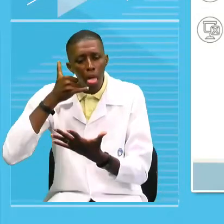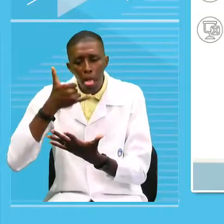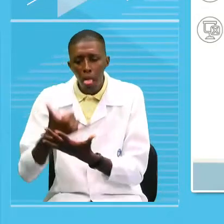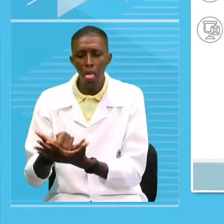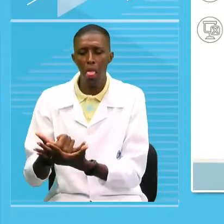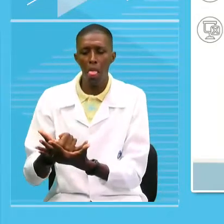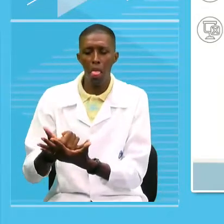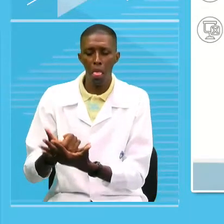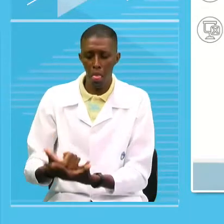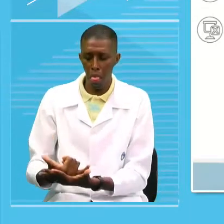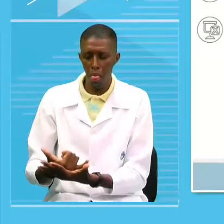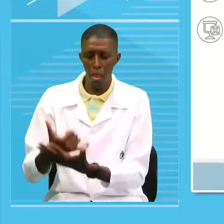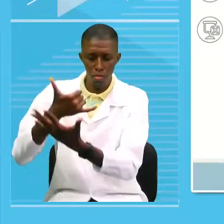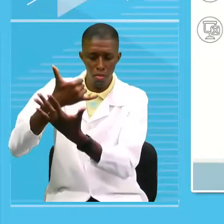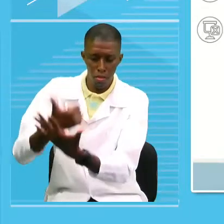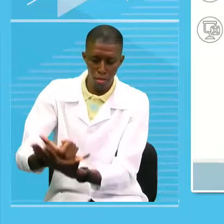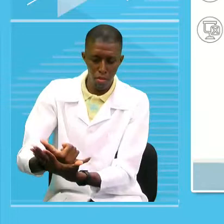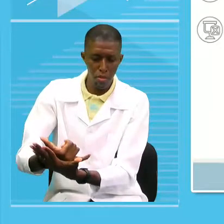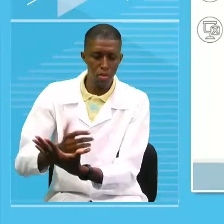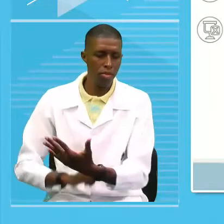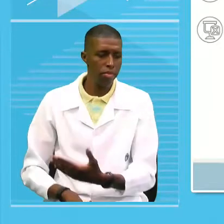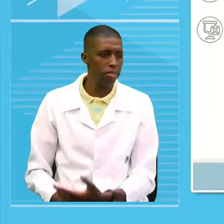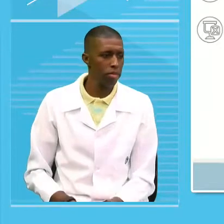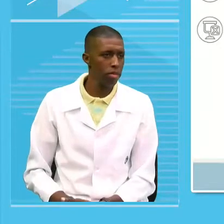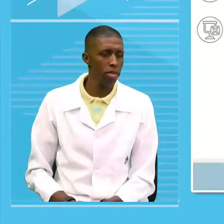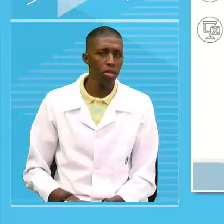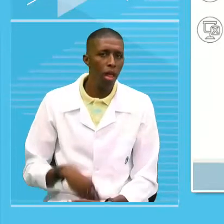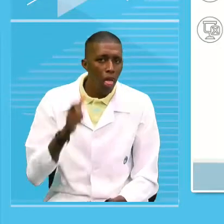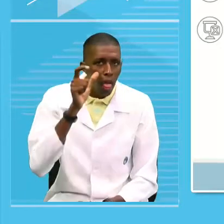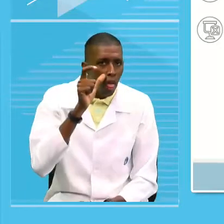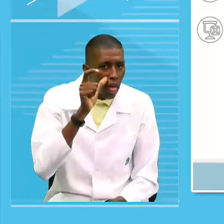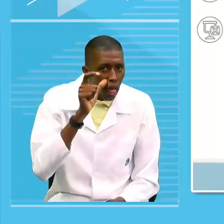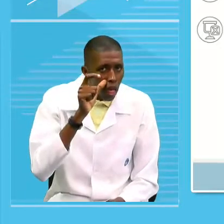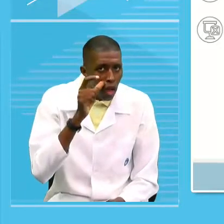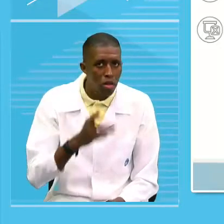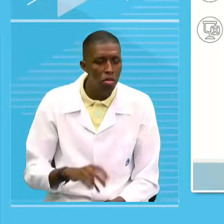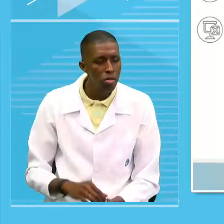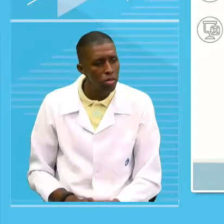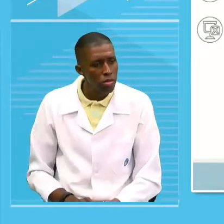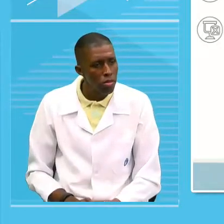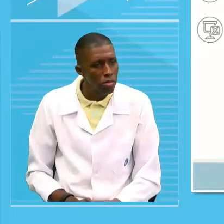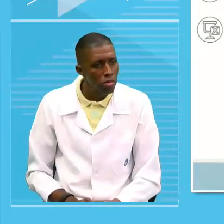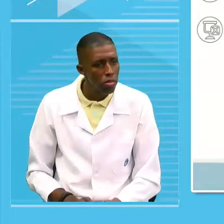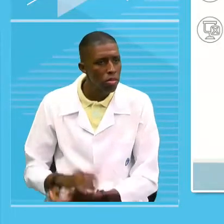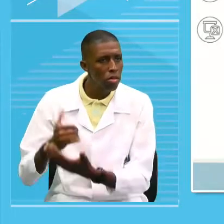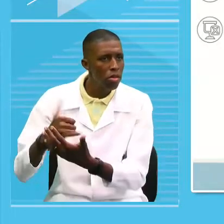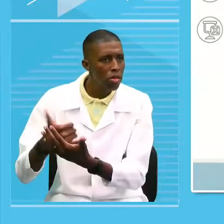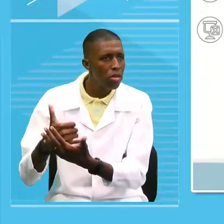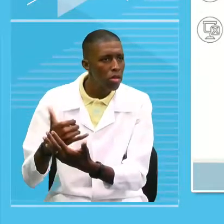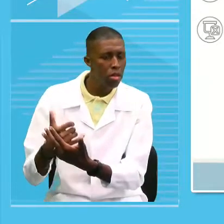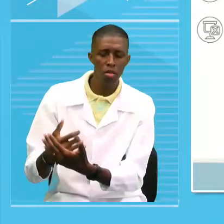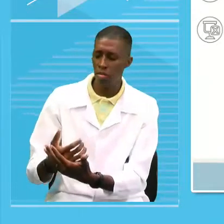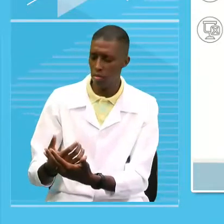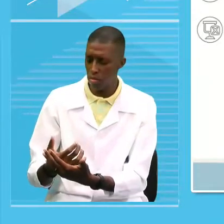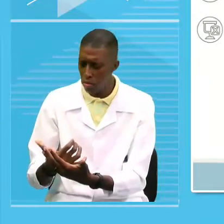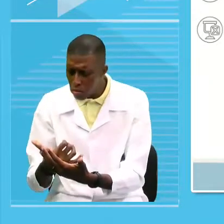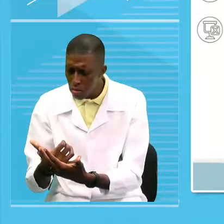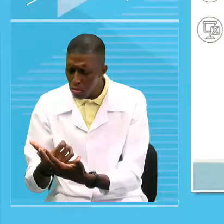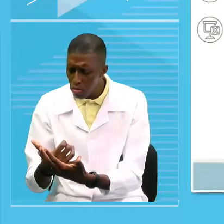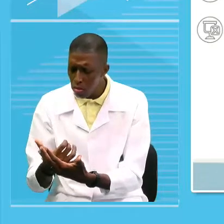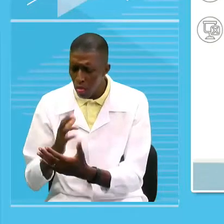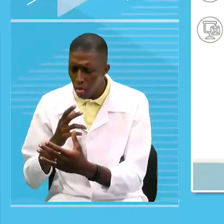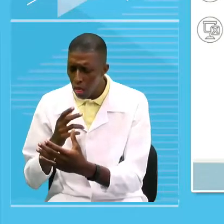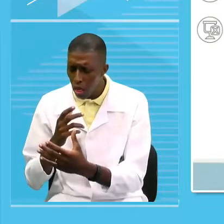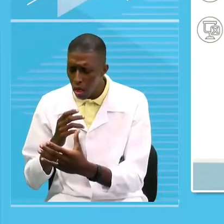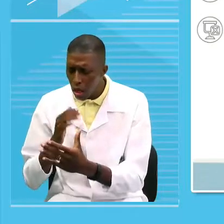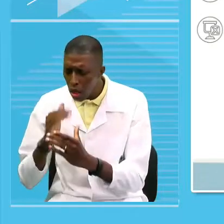né e a era da informação parece que quando chega uma mensagem para mim ali no WhatsApp eu tenho que ir responder